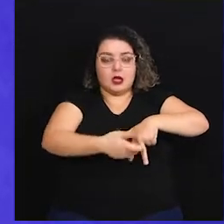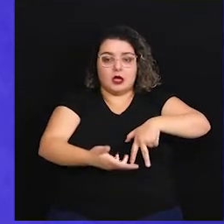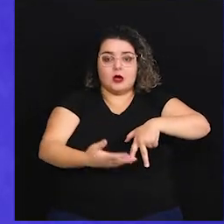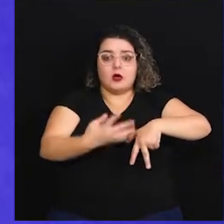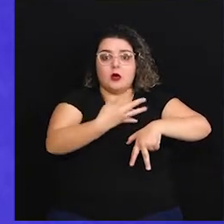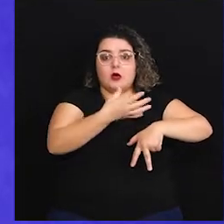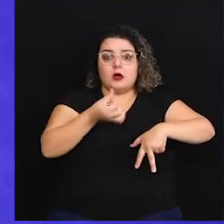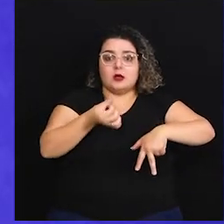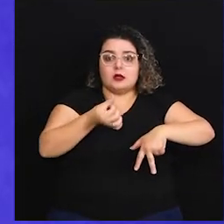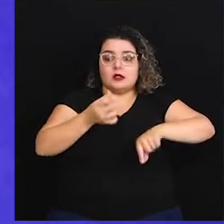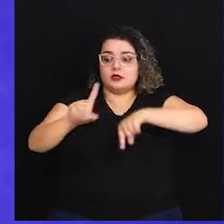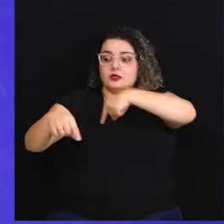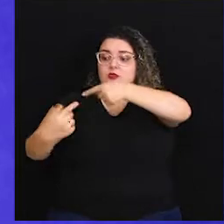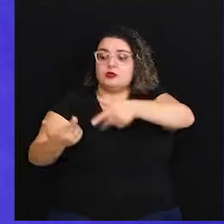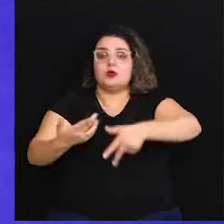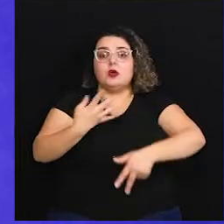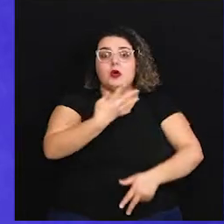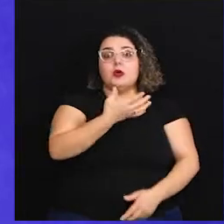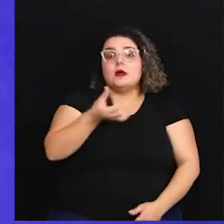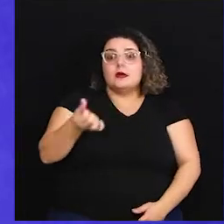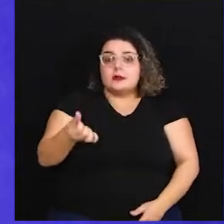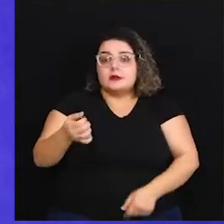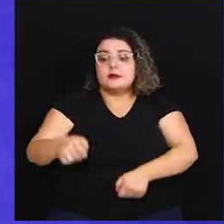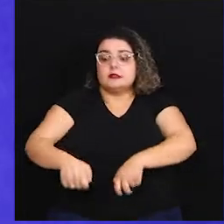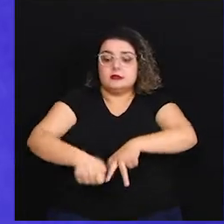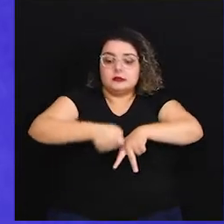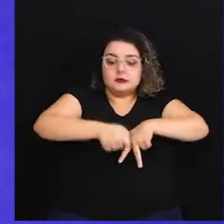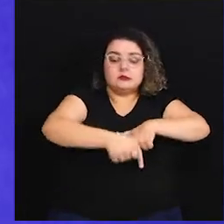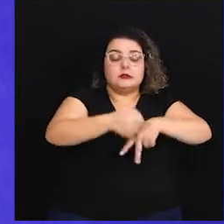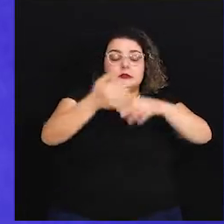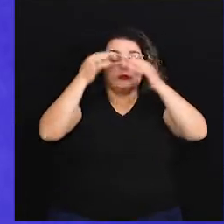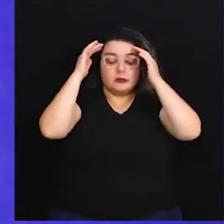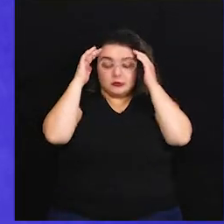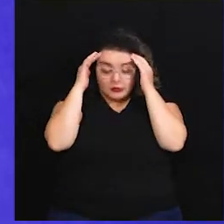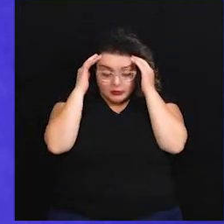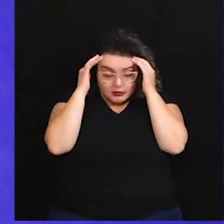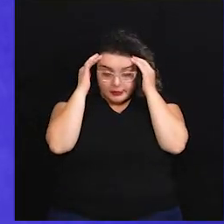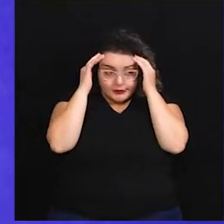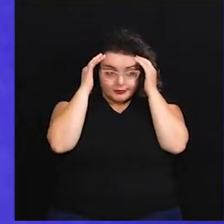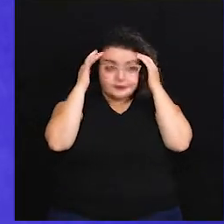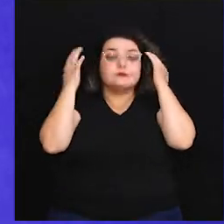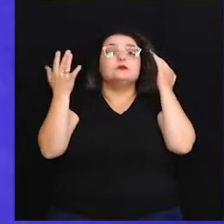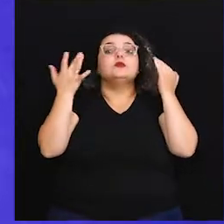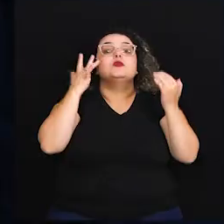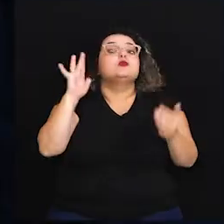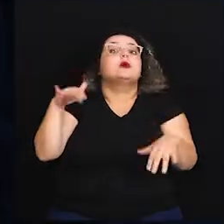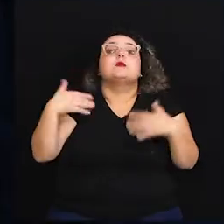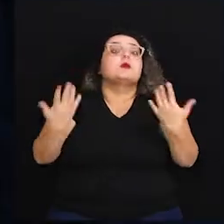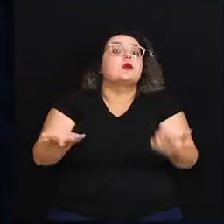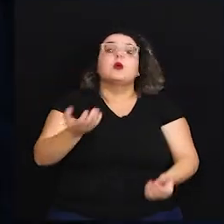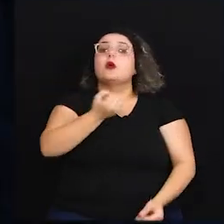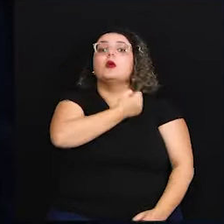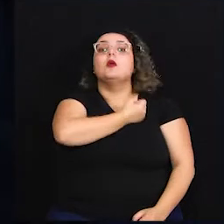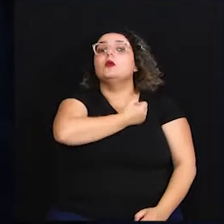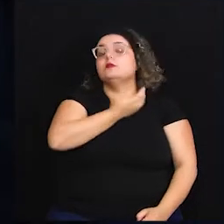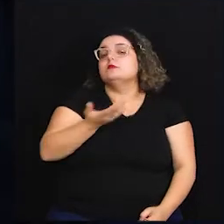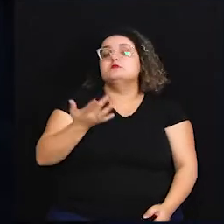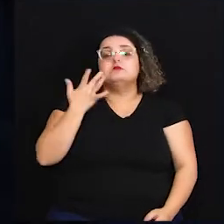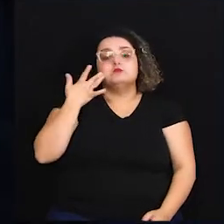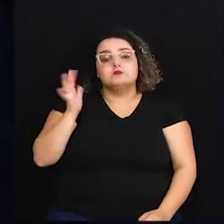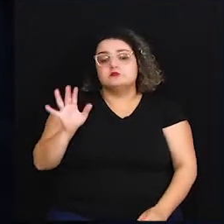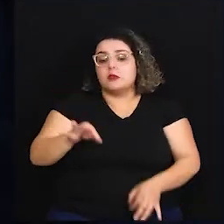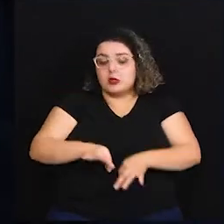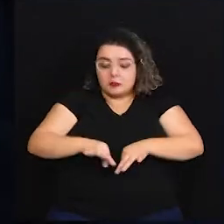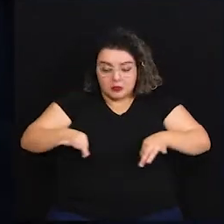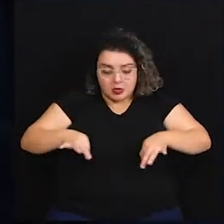outra 42 de outra confecção também te serve, e a gente fica muito, como se diz, olha, eu não sei que tamanho,